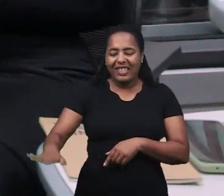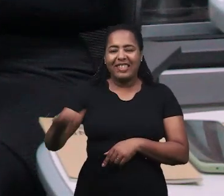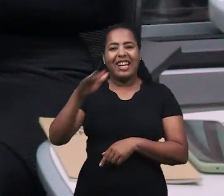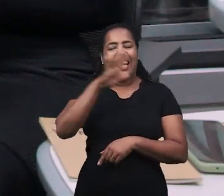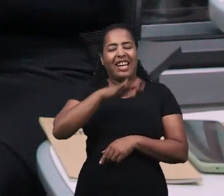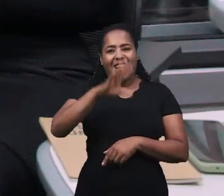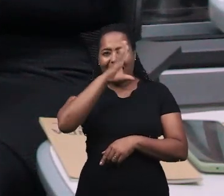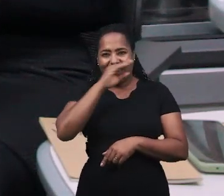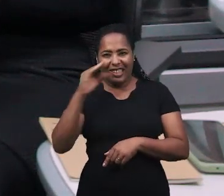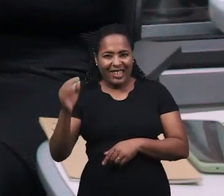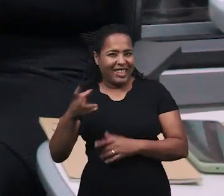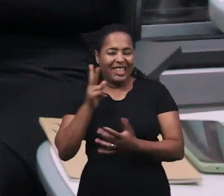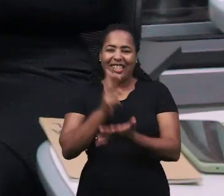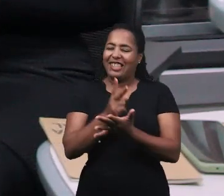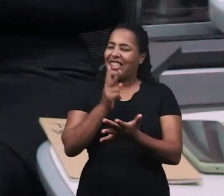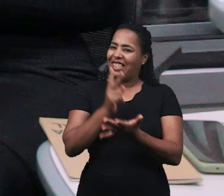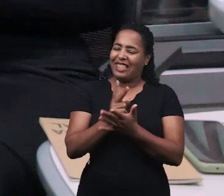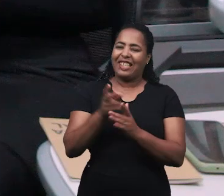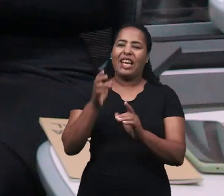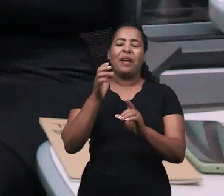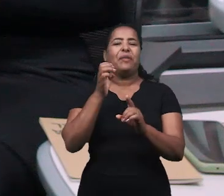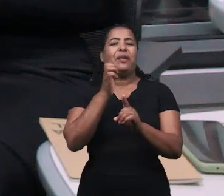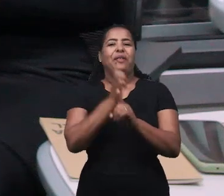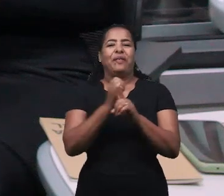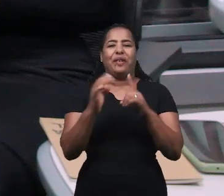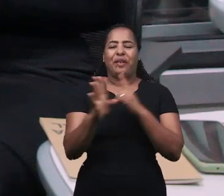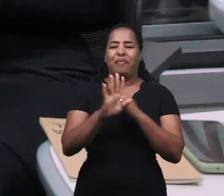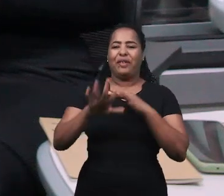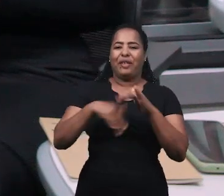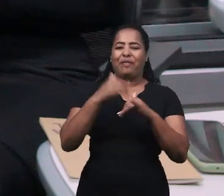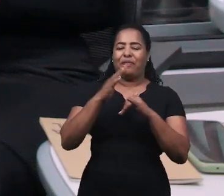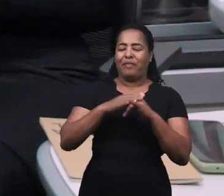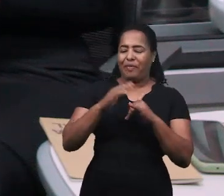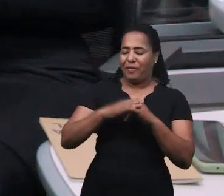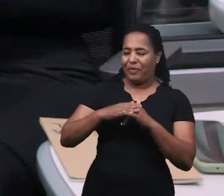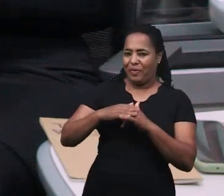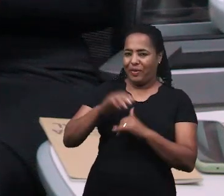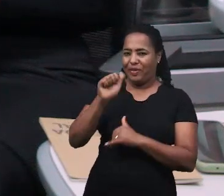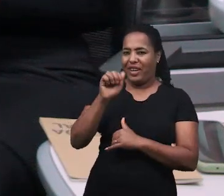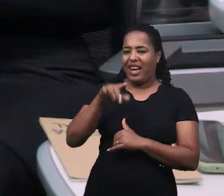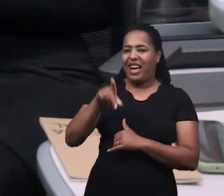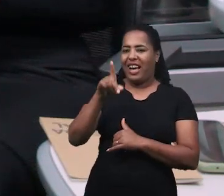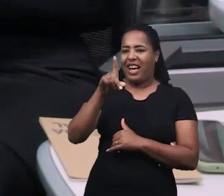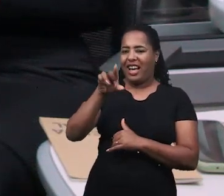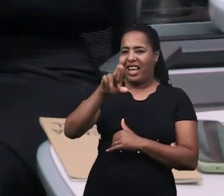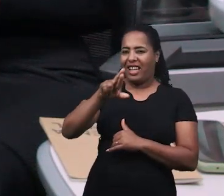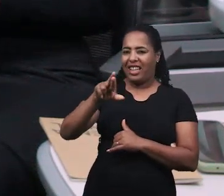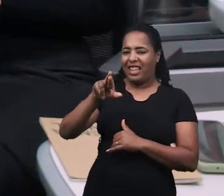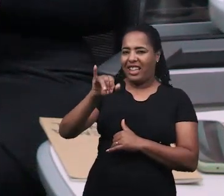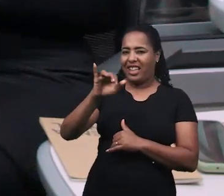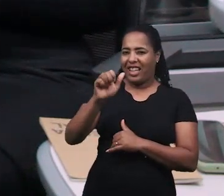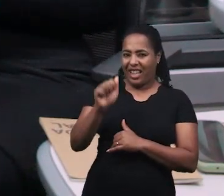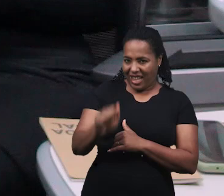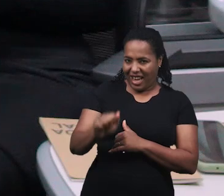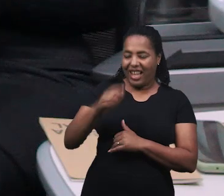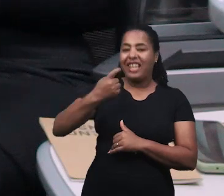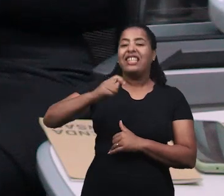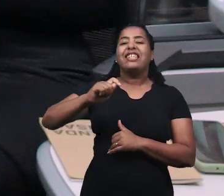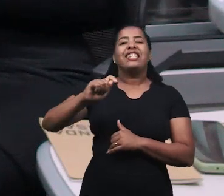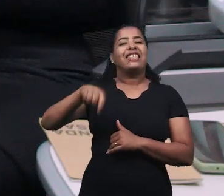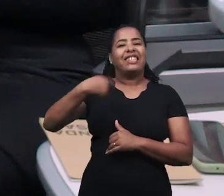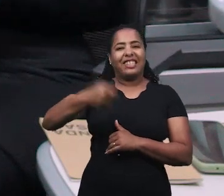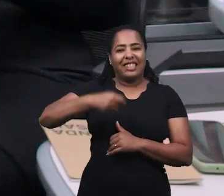intermediárias e adolescentes, aparece ali no final do EBD pelo YouTube, a nossa irmã, Andréia Thalma. Andréia, paz do Senhor, seja bem-vinda. Paz do Senhor,